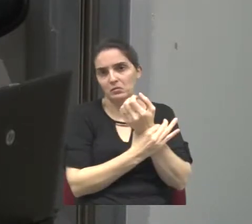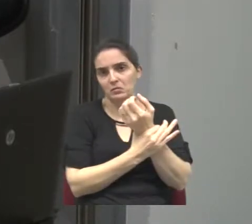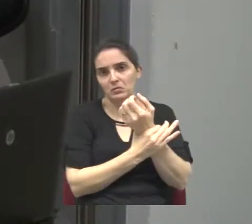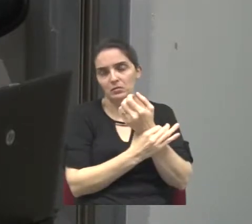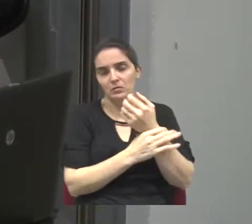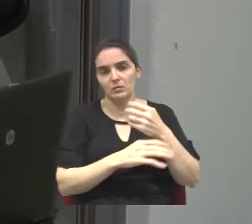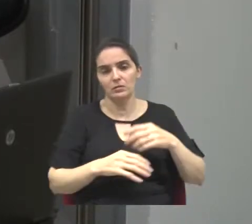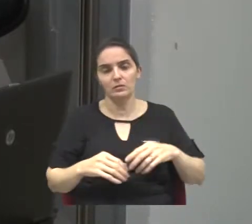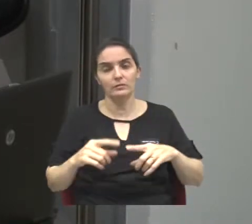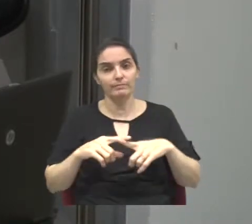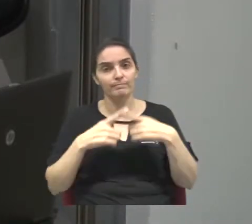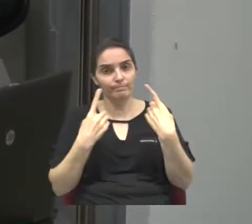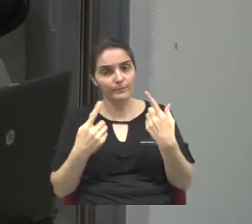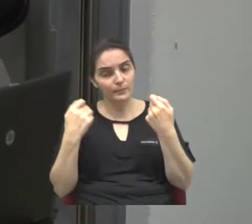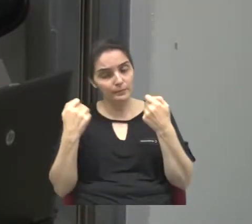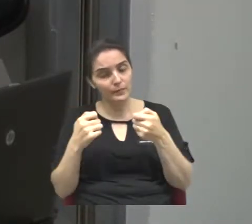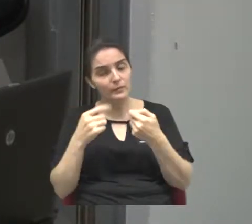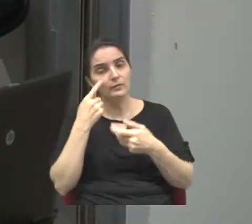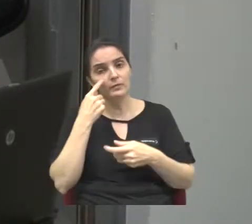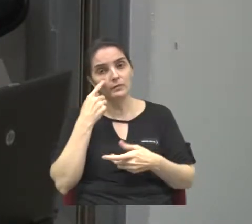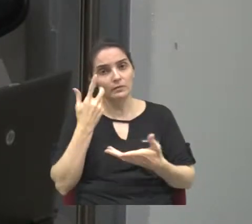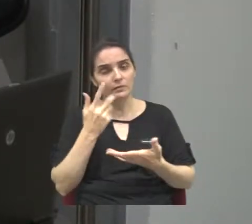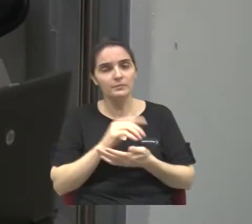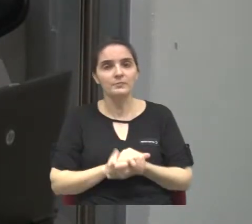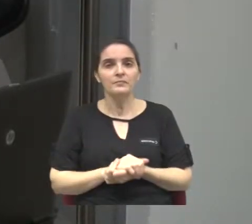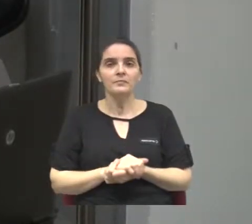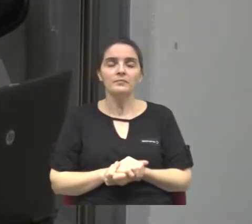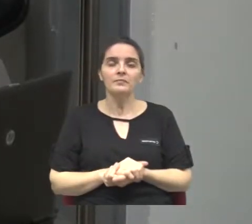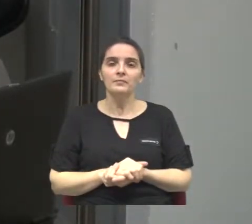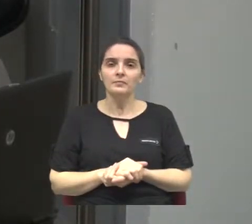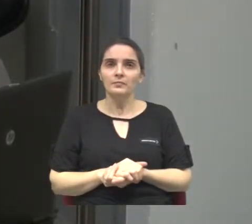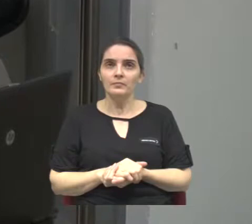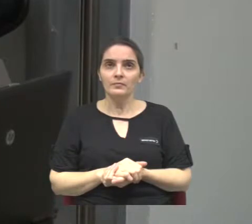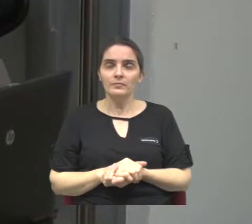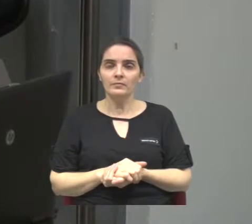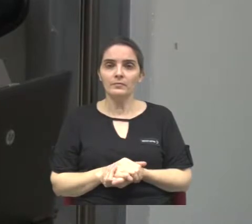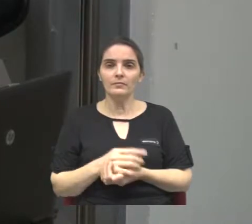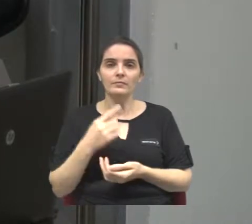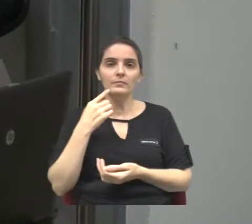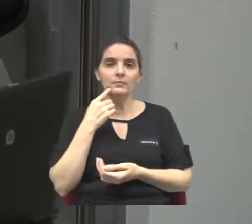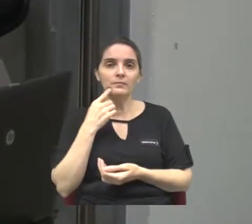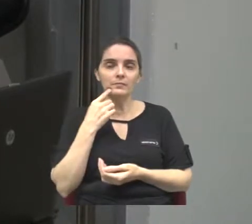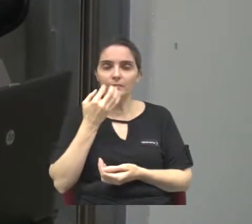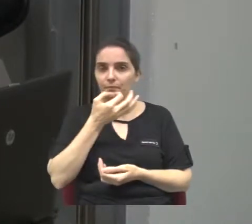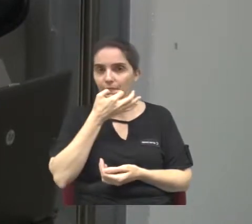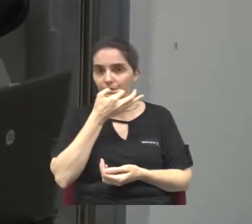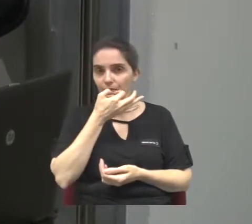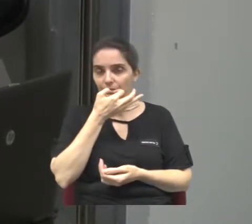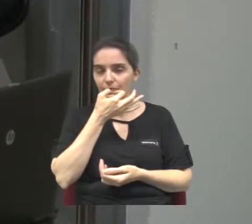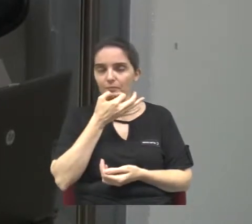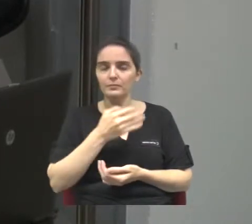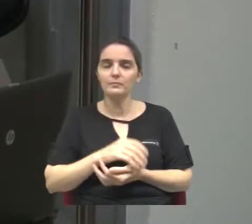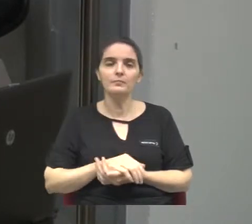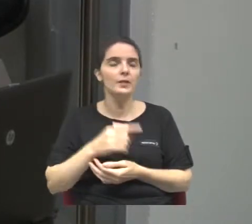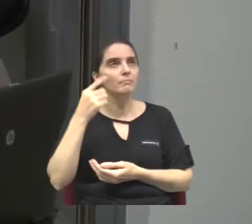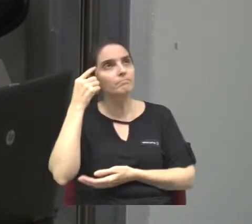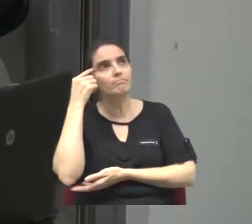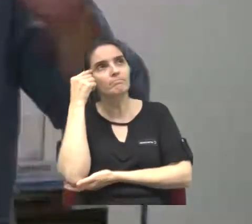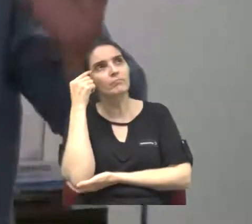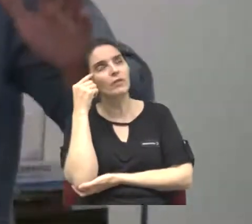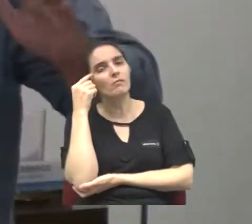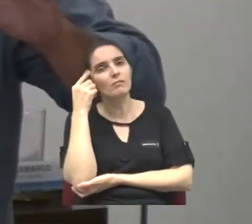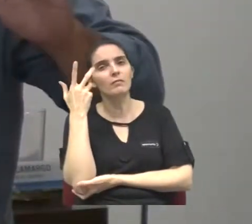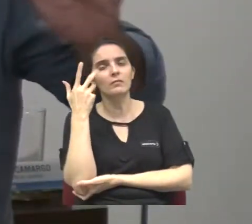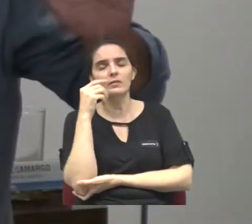ser feita, na minha opinião. Pode falar, Me uma parte, vereadora? Vereador, eu estava aqui com senhora falando, eu pensei, e eu já não